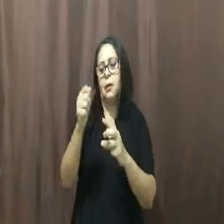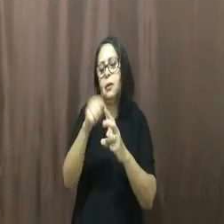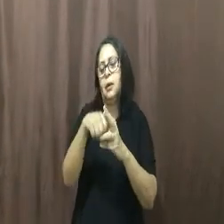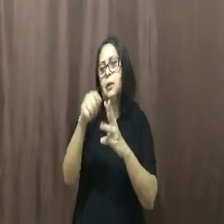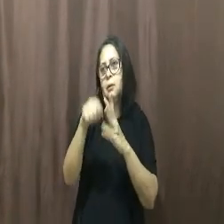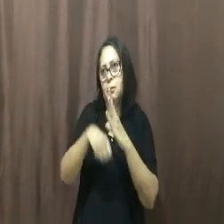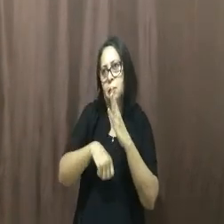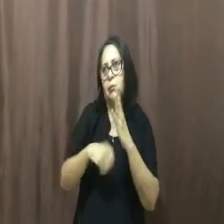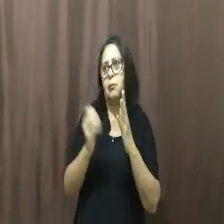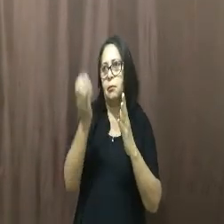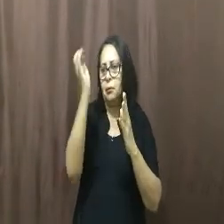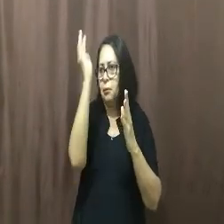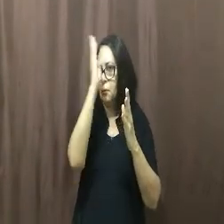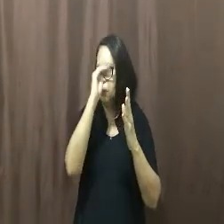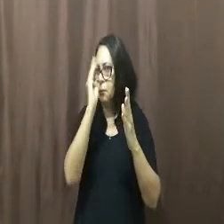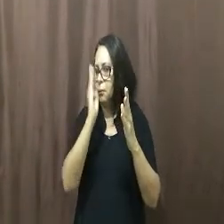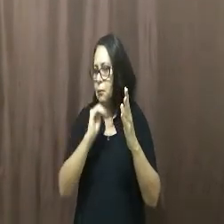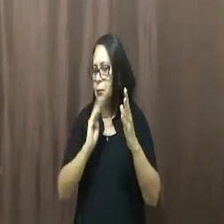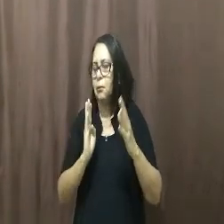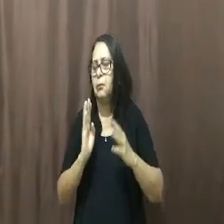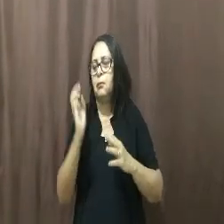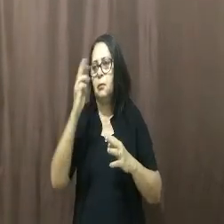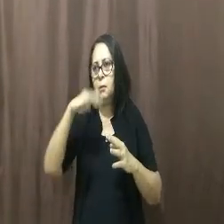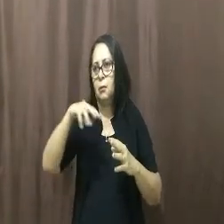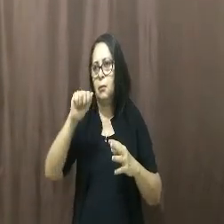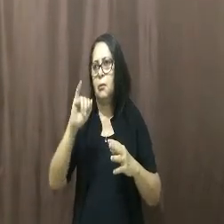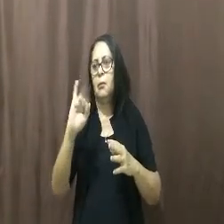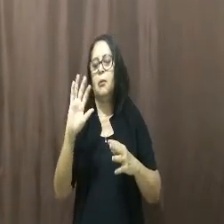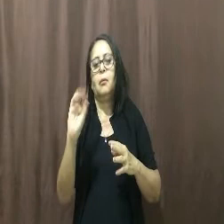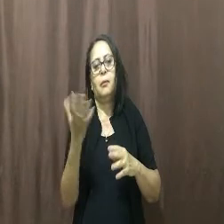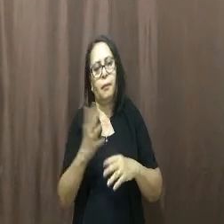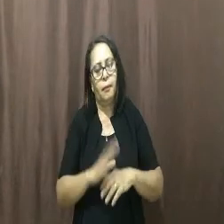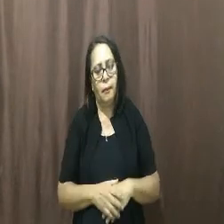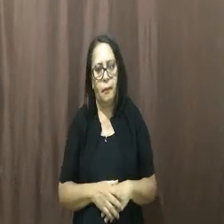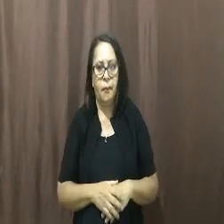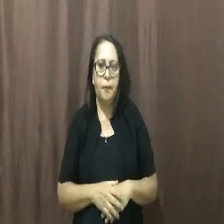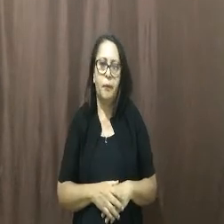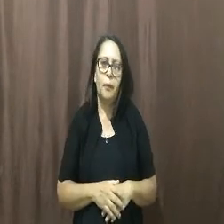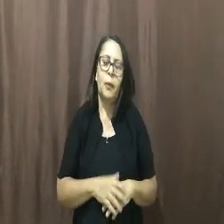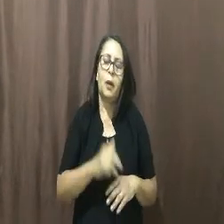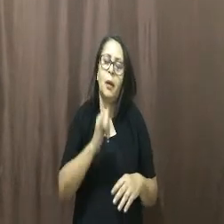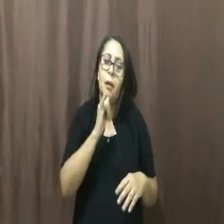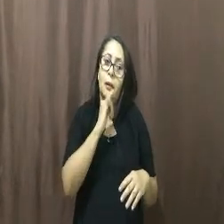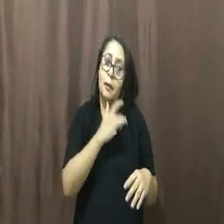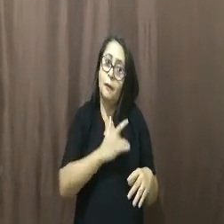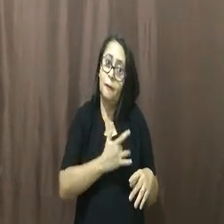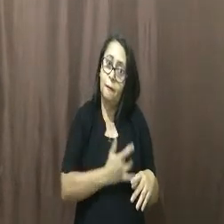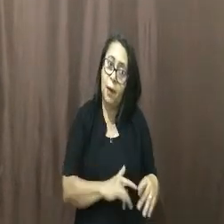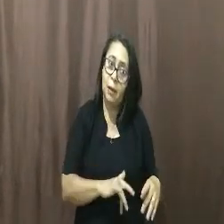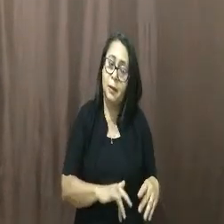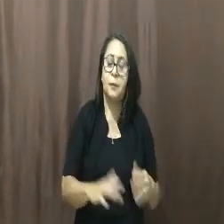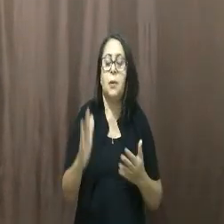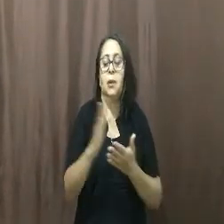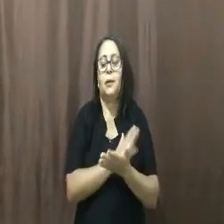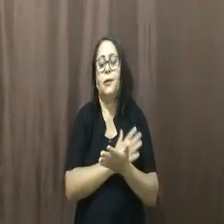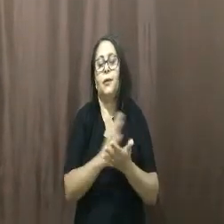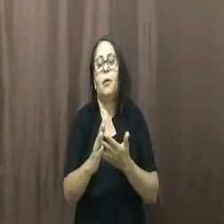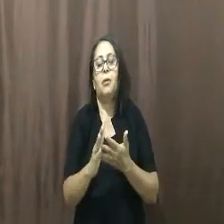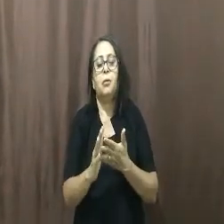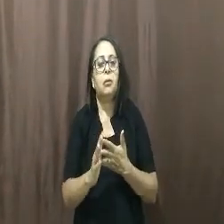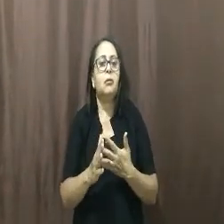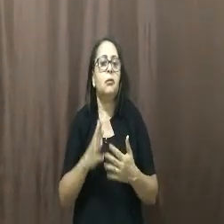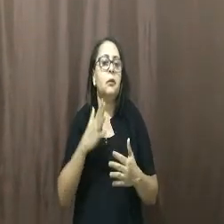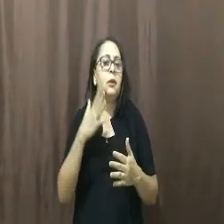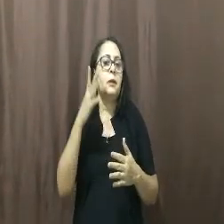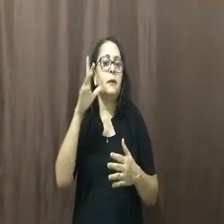E que alguns ainda tentam até, infelizmente, o que eu vou falar aqui, fazer uma apologia